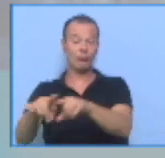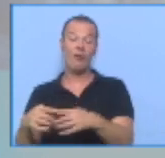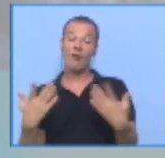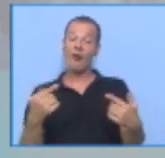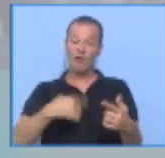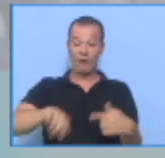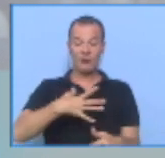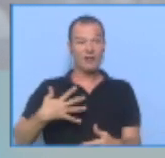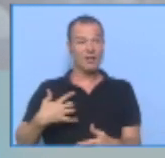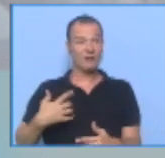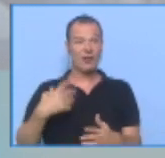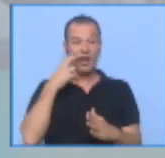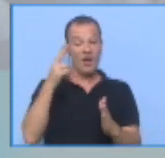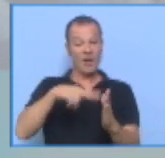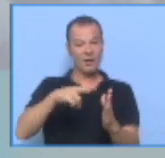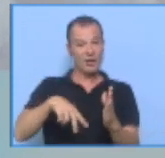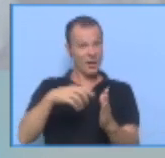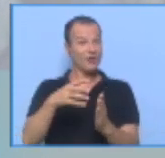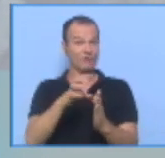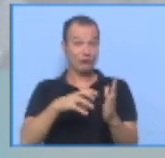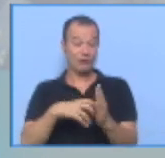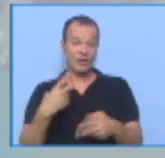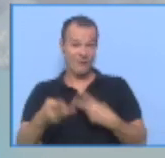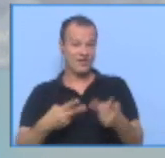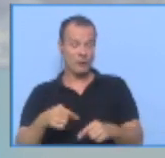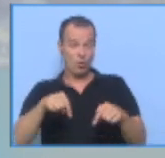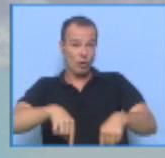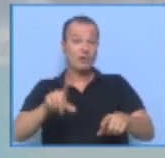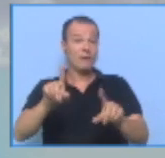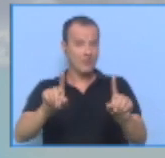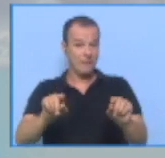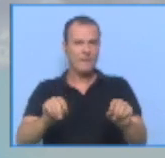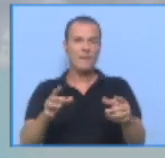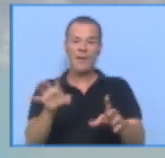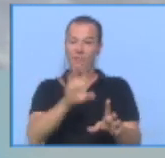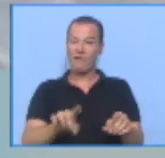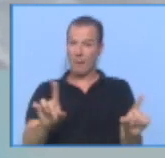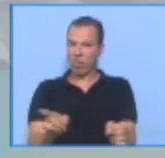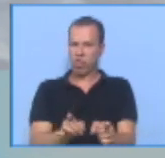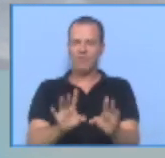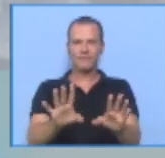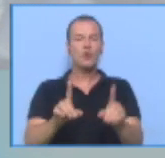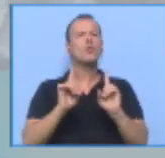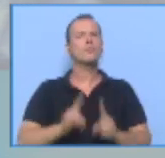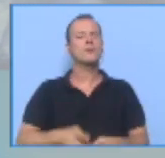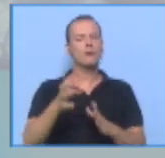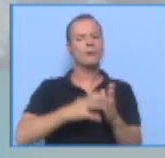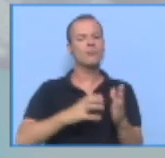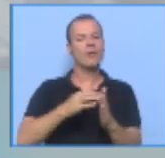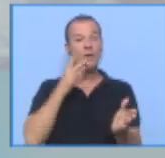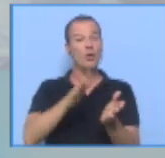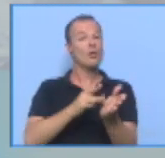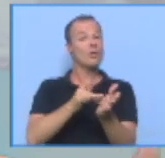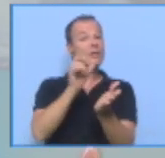sexta-feira, analisamos os textos da liturgia. Vamos fazê-lo também hoje, de uma forma mais breve. Começando desde logo pelo texto do Evangelho.